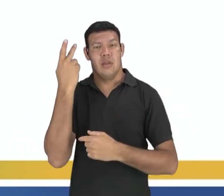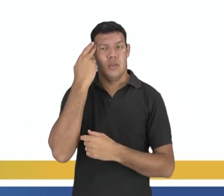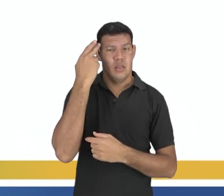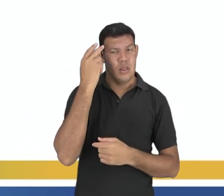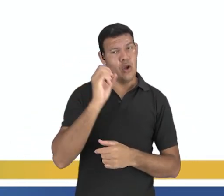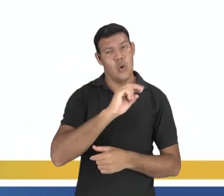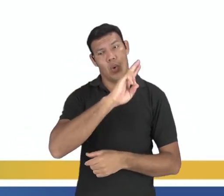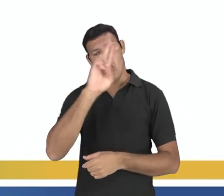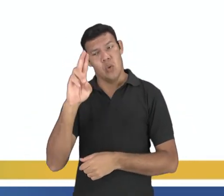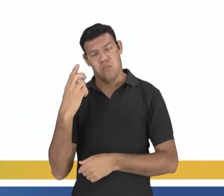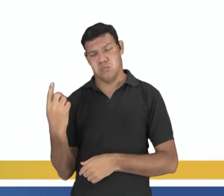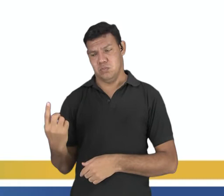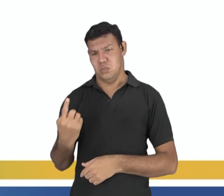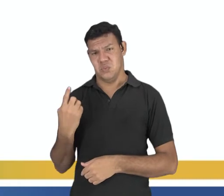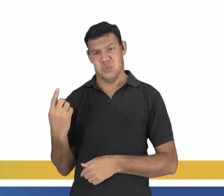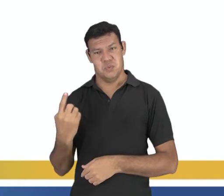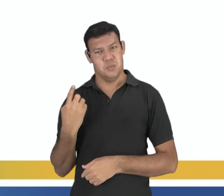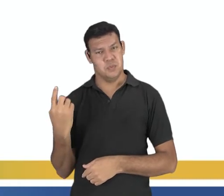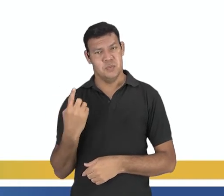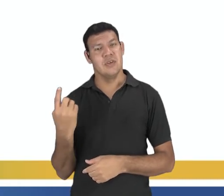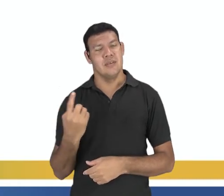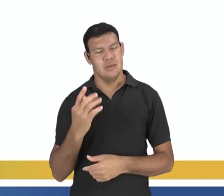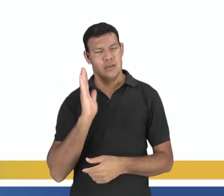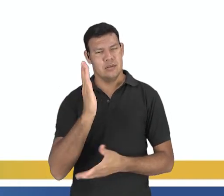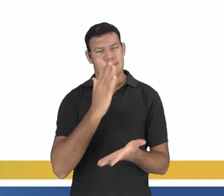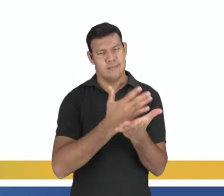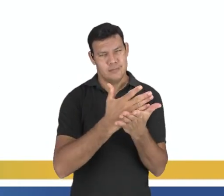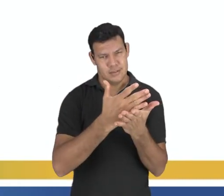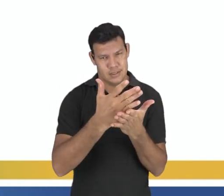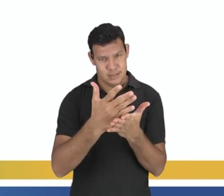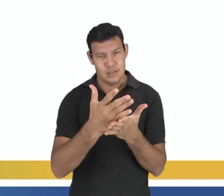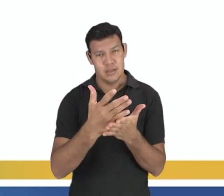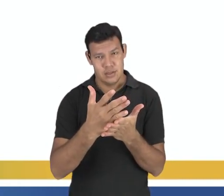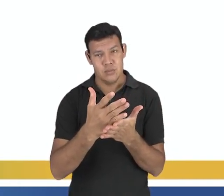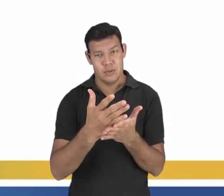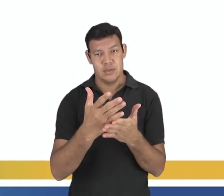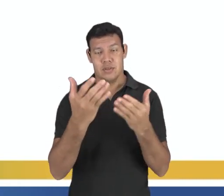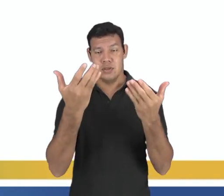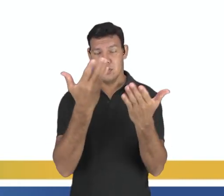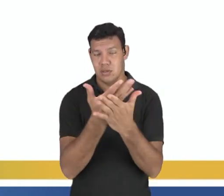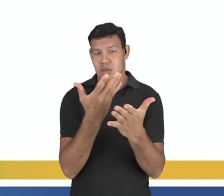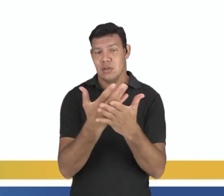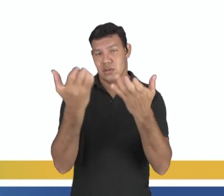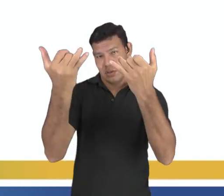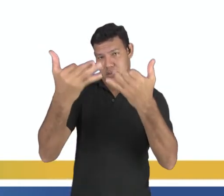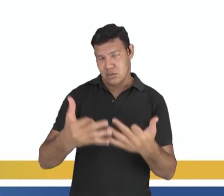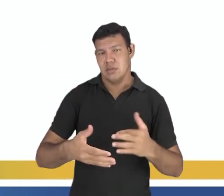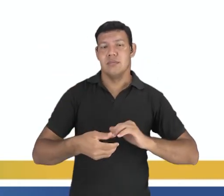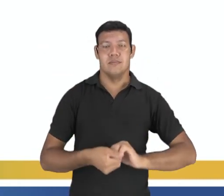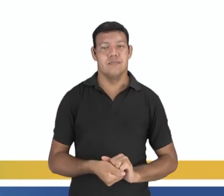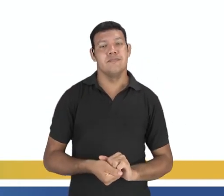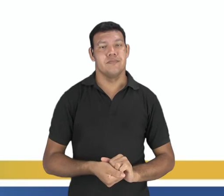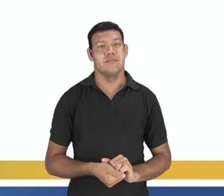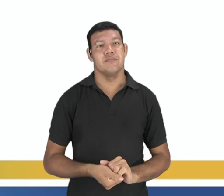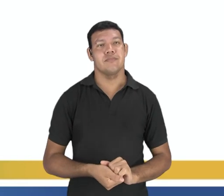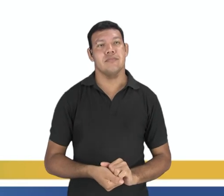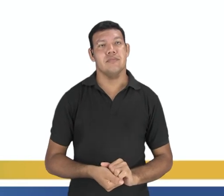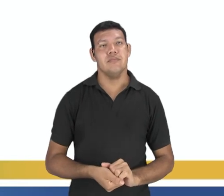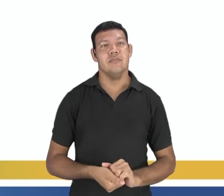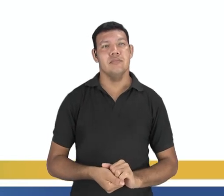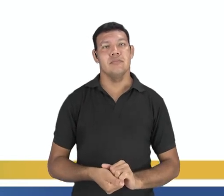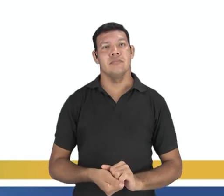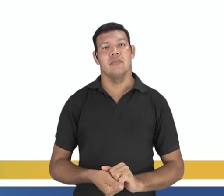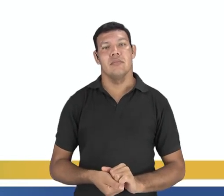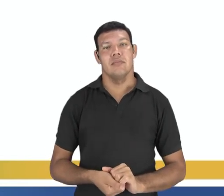ou individuais, que foi o que a gente falou no início da aula, essas motivações para que essas migrações ocorressem, certo? Então